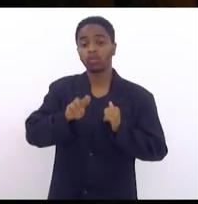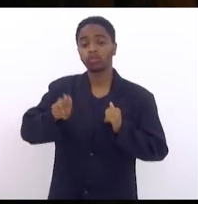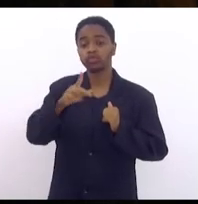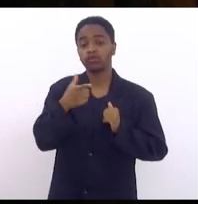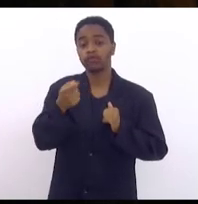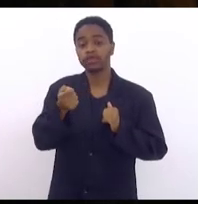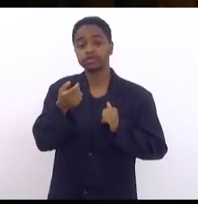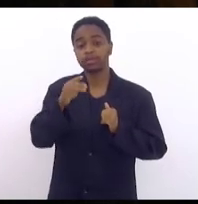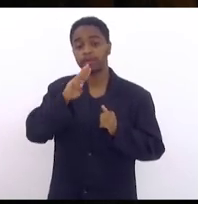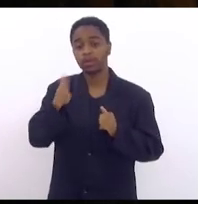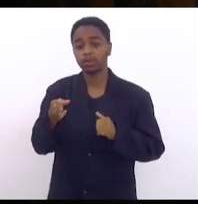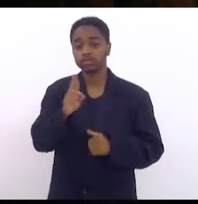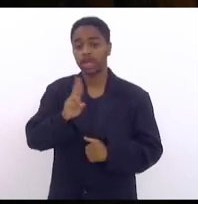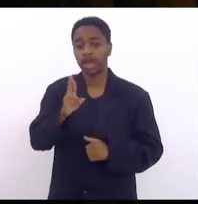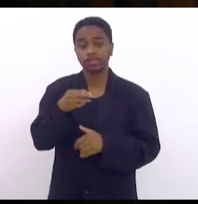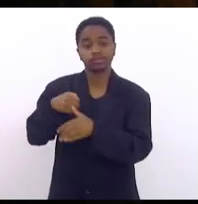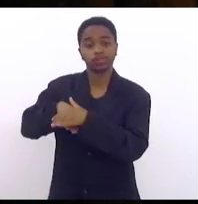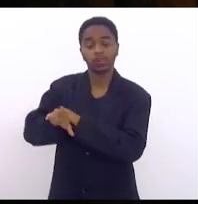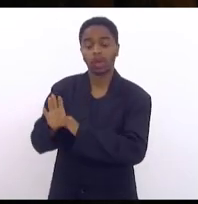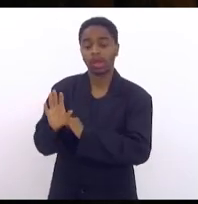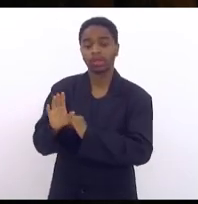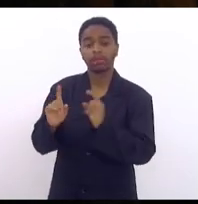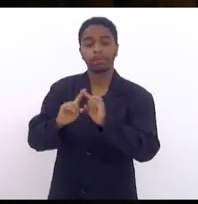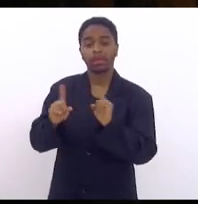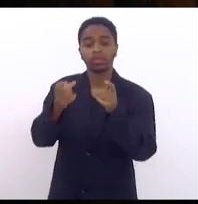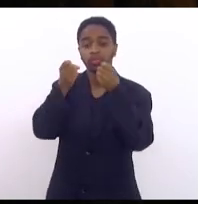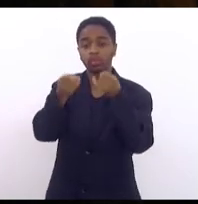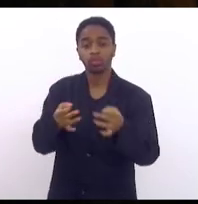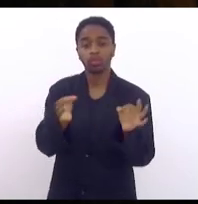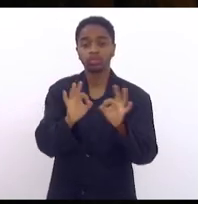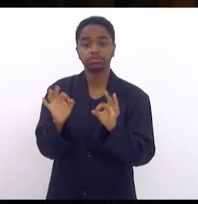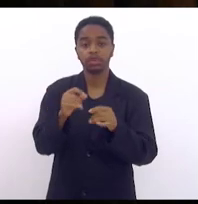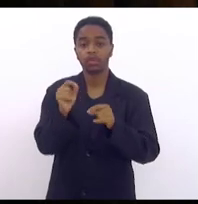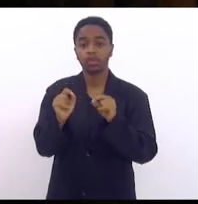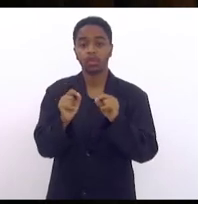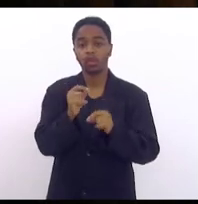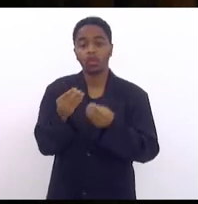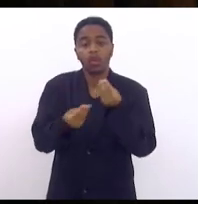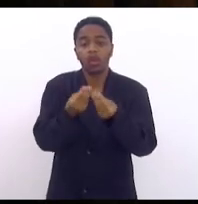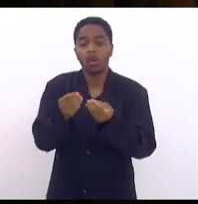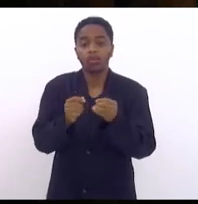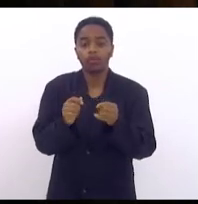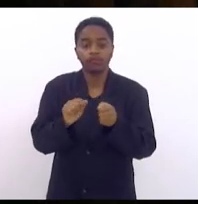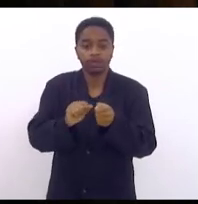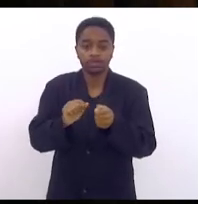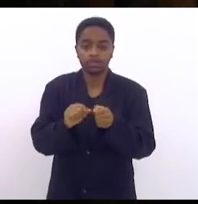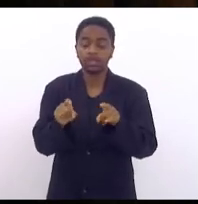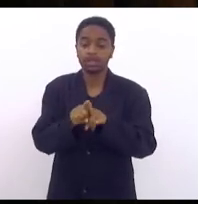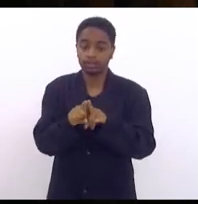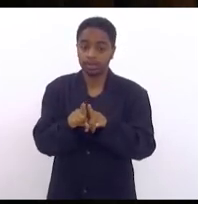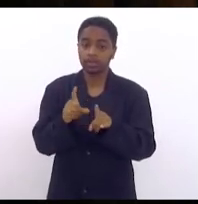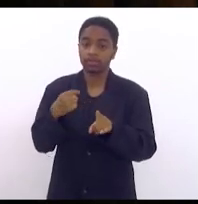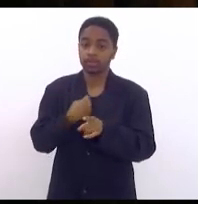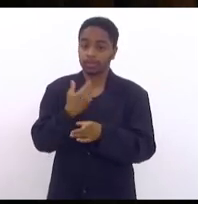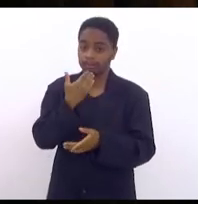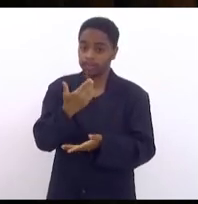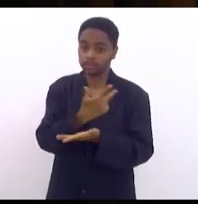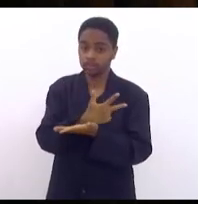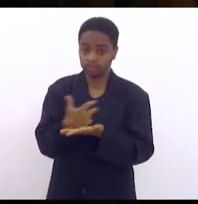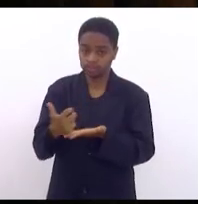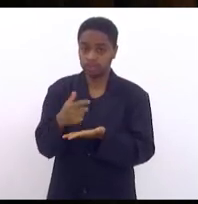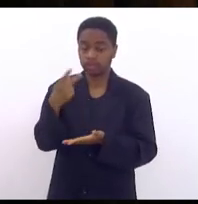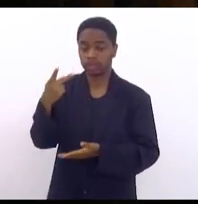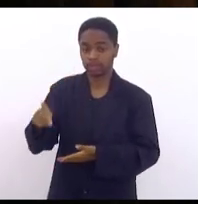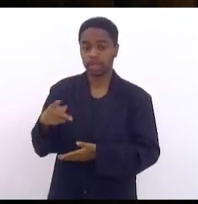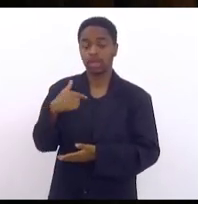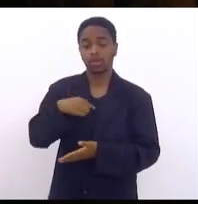reais no bolso e não deu conta do que fez. Inclusive, será objeto de um pedido de impeachment assinado por mim,